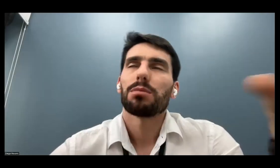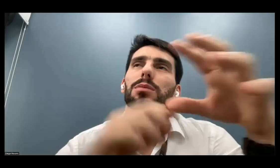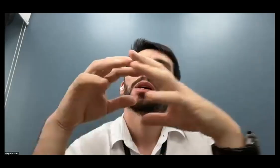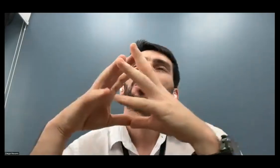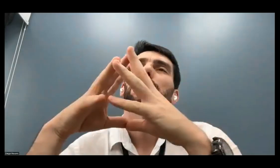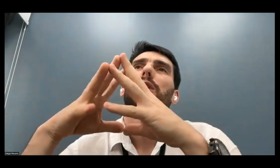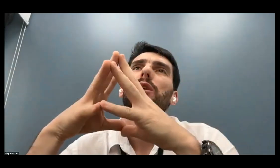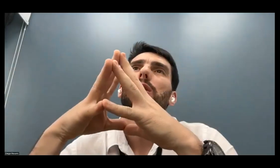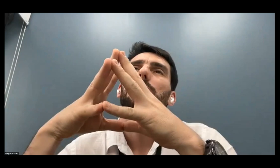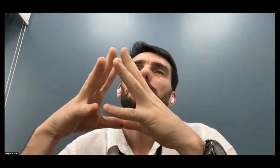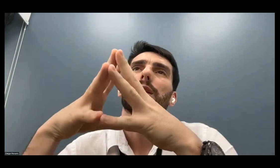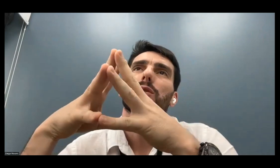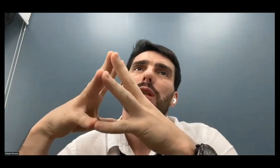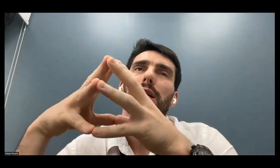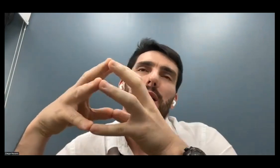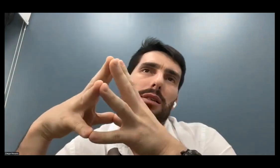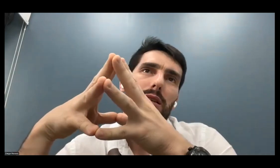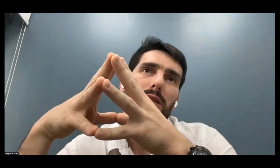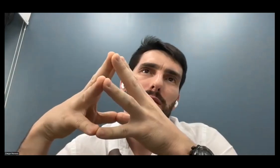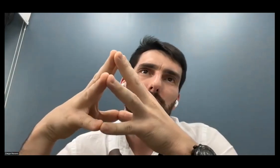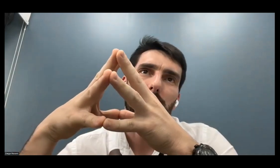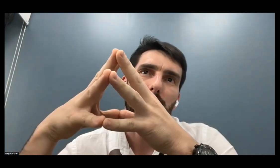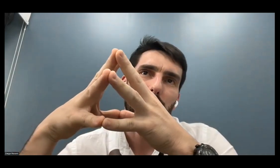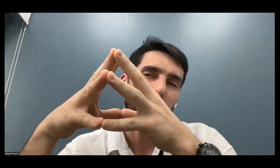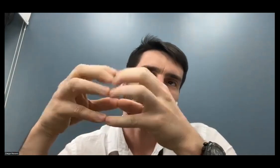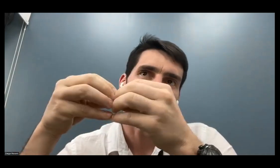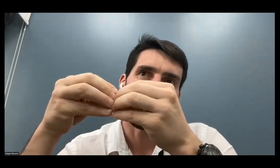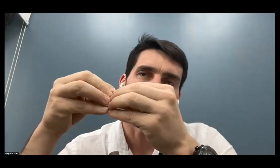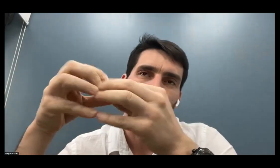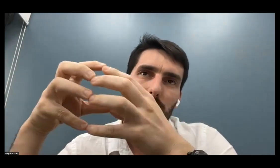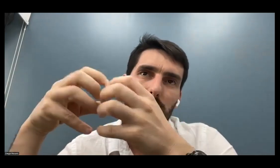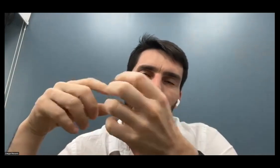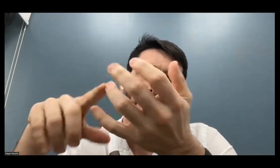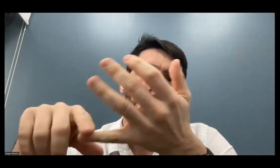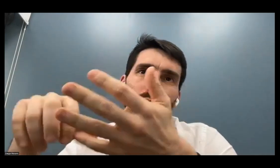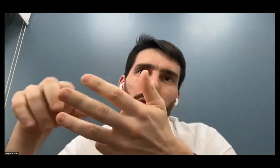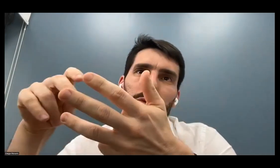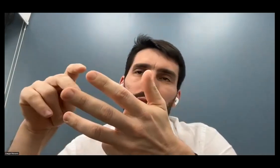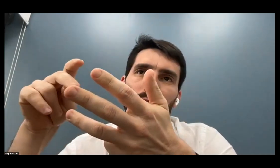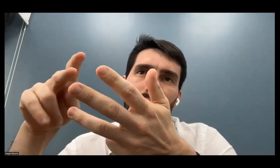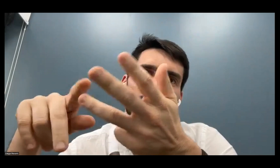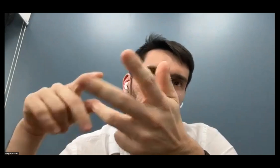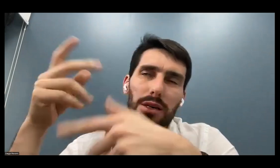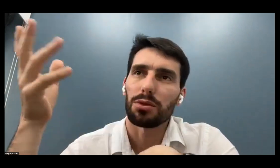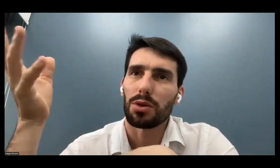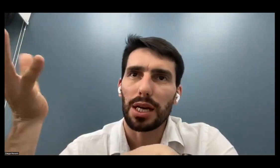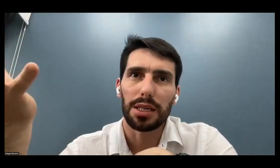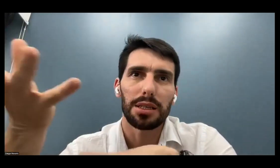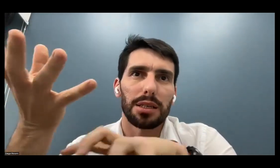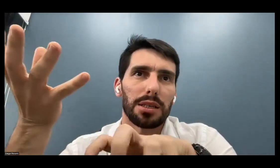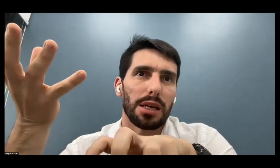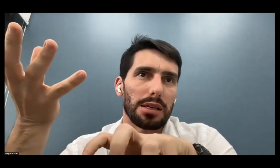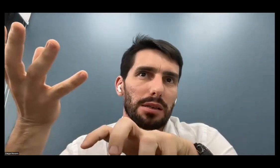O que é importante mencionar aqui? Essas drogas todas, né? Álcool,